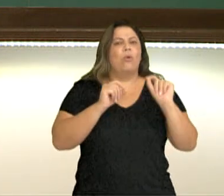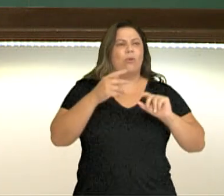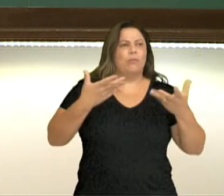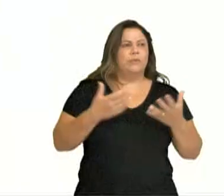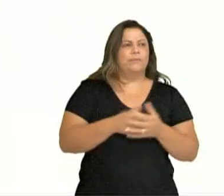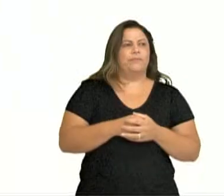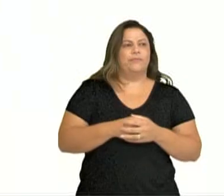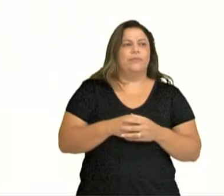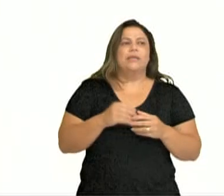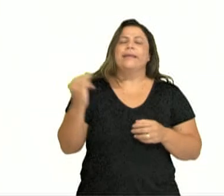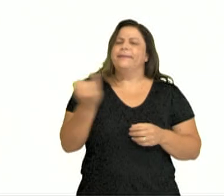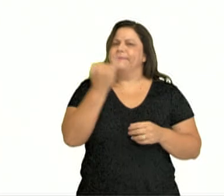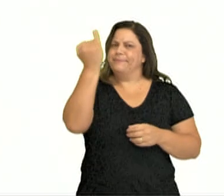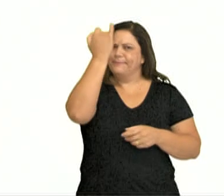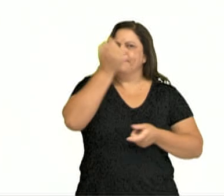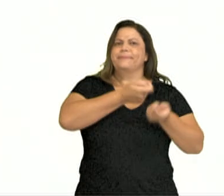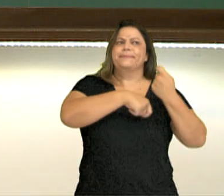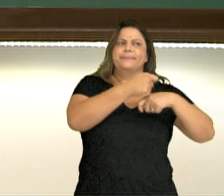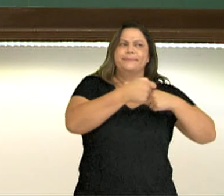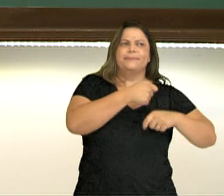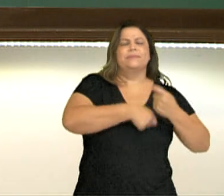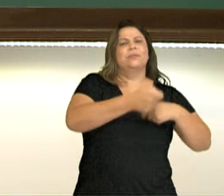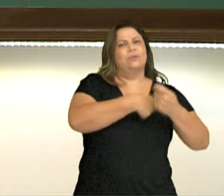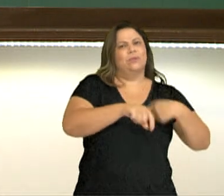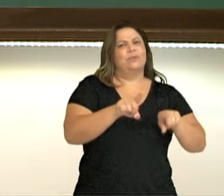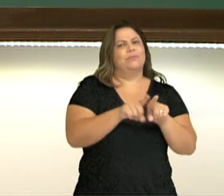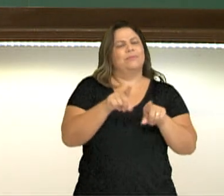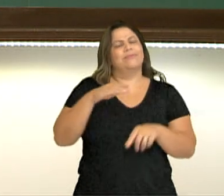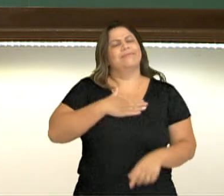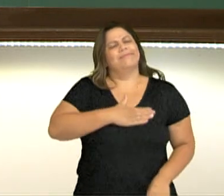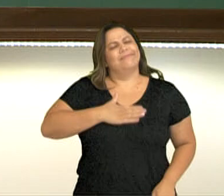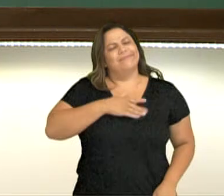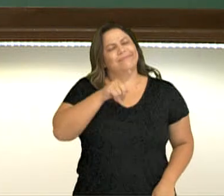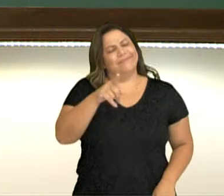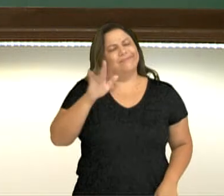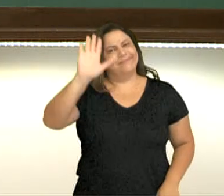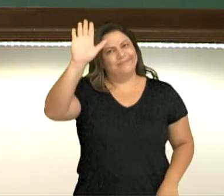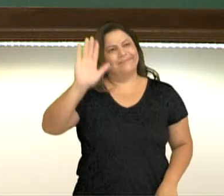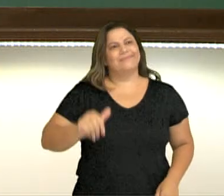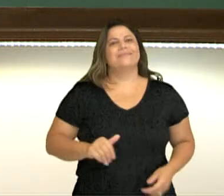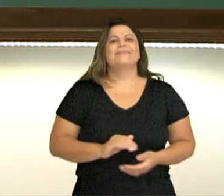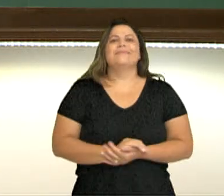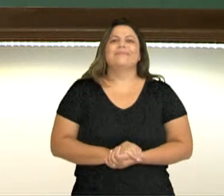e a imensa importância econômica. Espero que vocês tenham gostado e até lá!